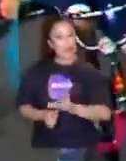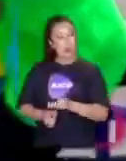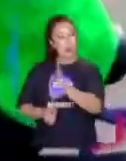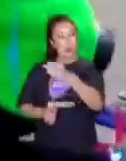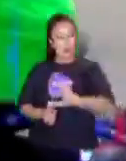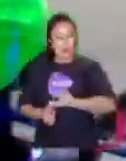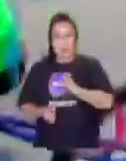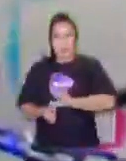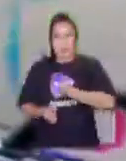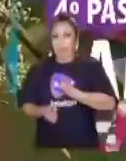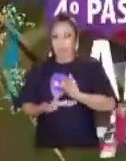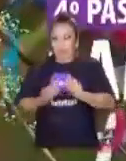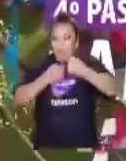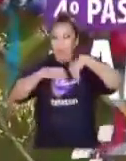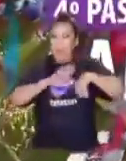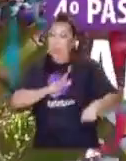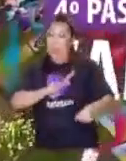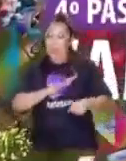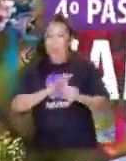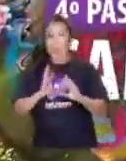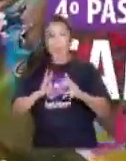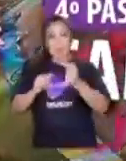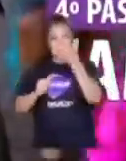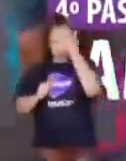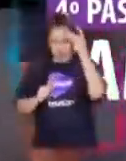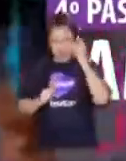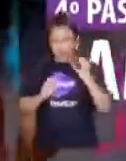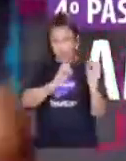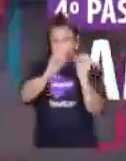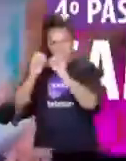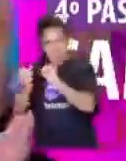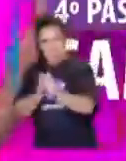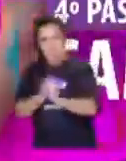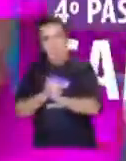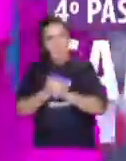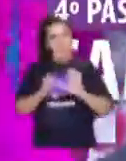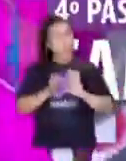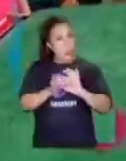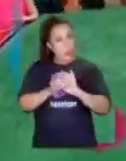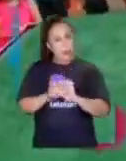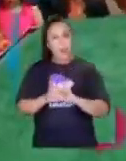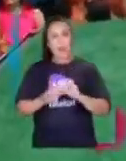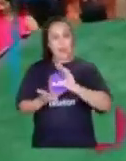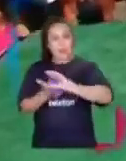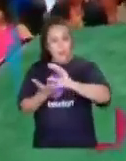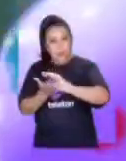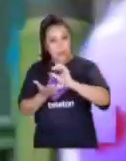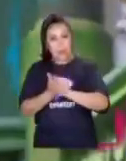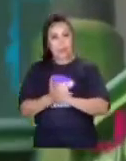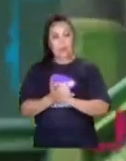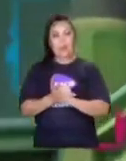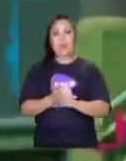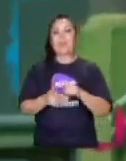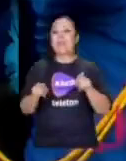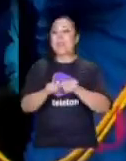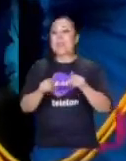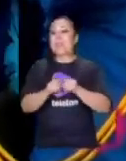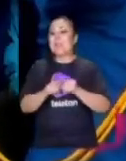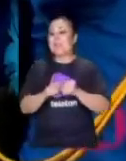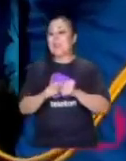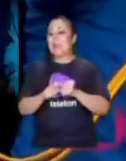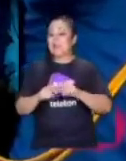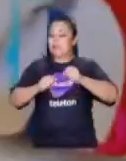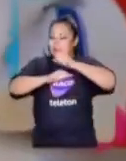de todos nossos telespectadores, unindo doadores, patrocinadores e apoiadores, espalhando amor